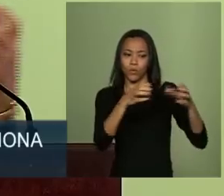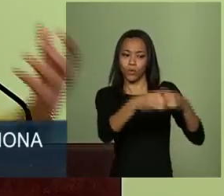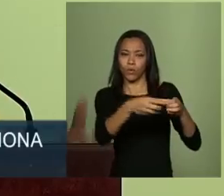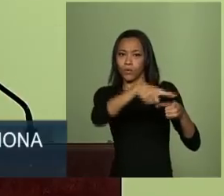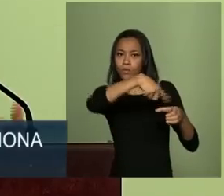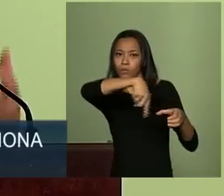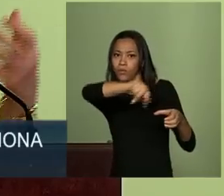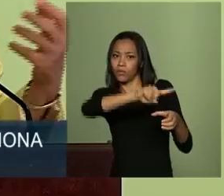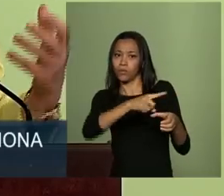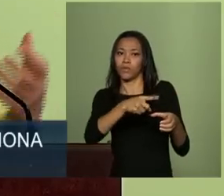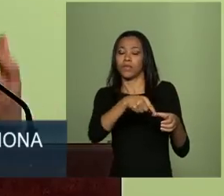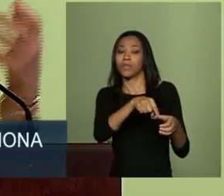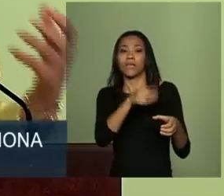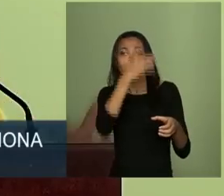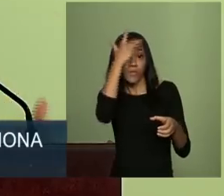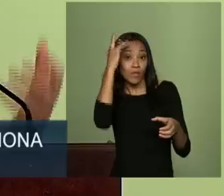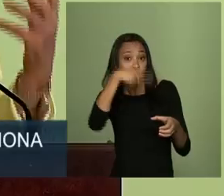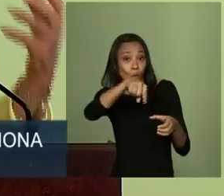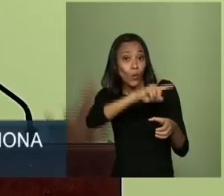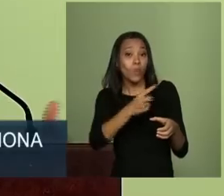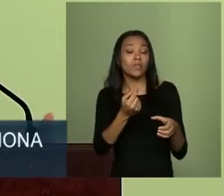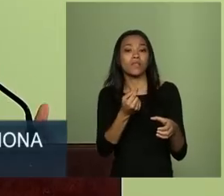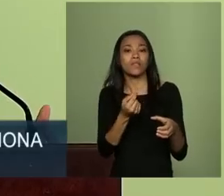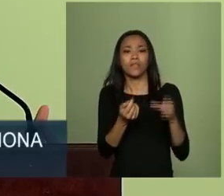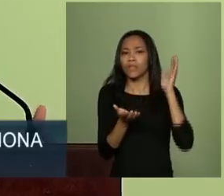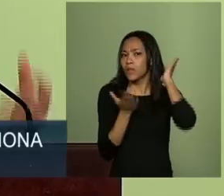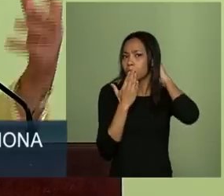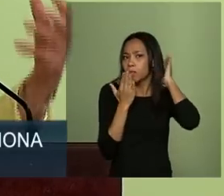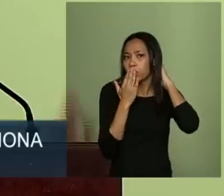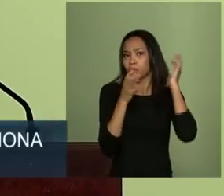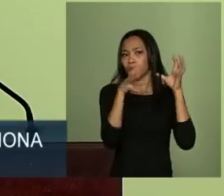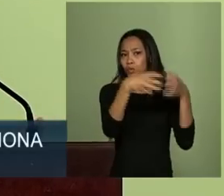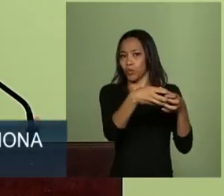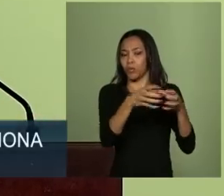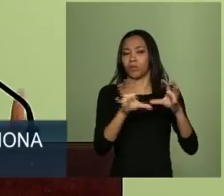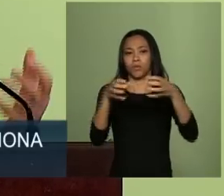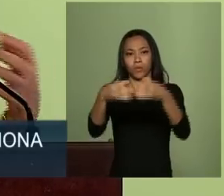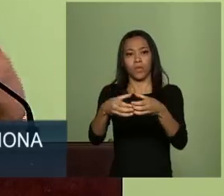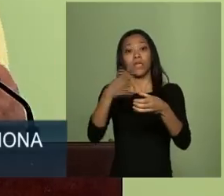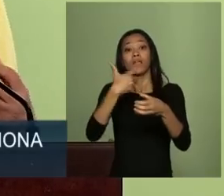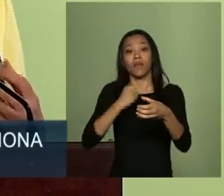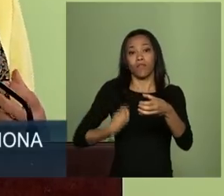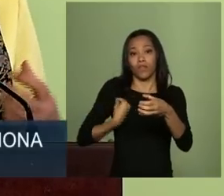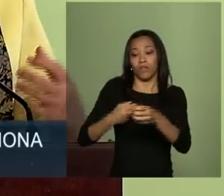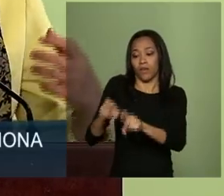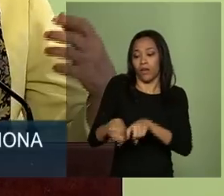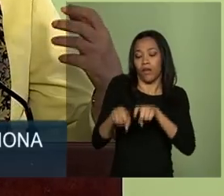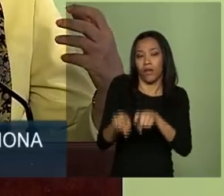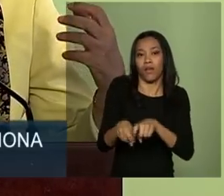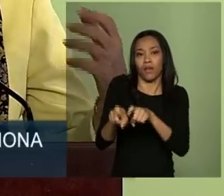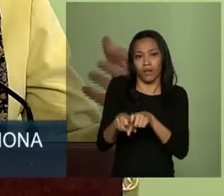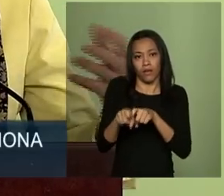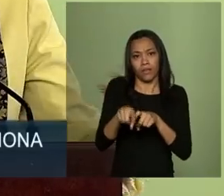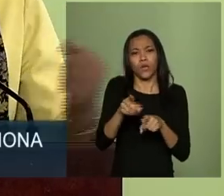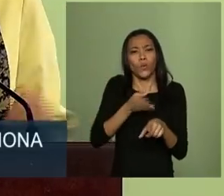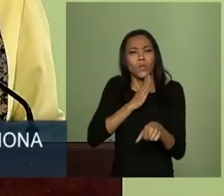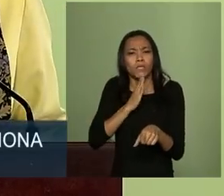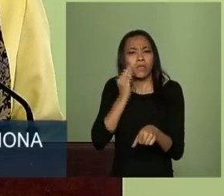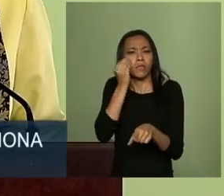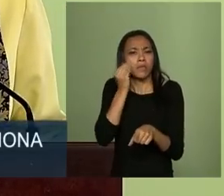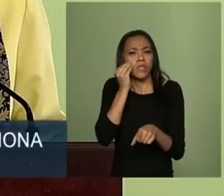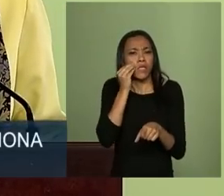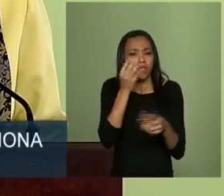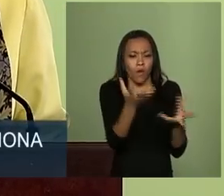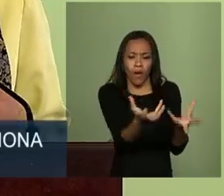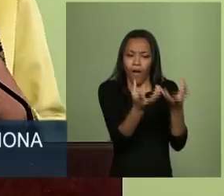do aproveitamento que as populações tradicionais fizeram em relação ao que tinham disponível